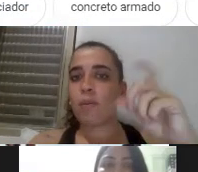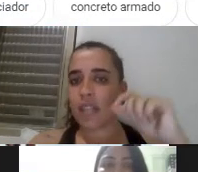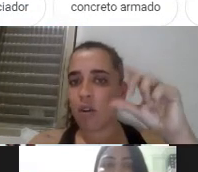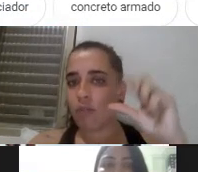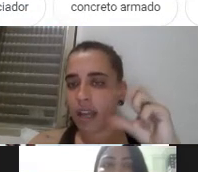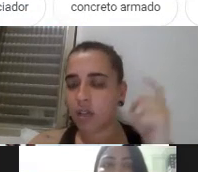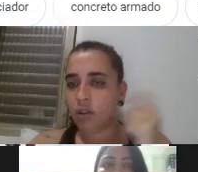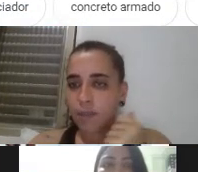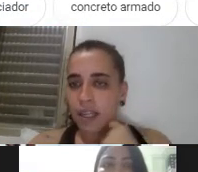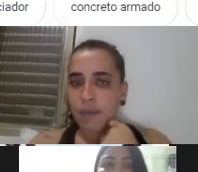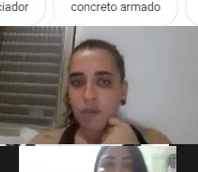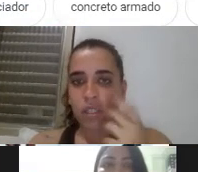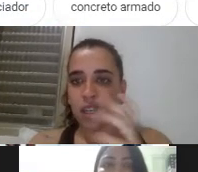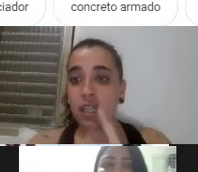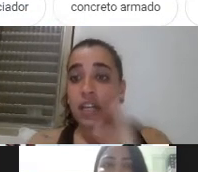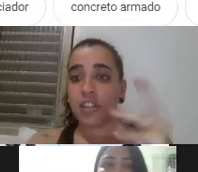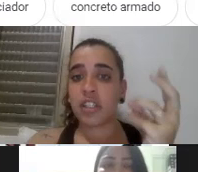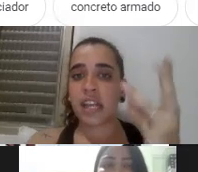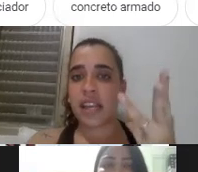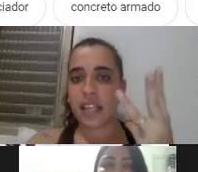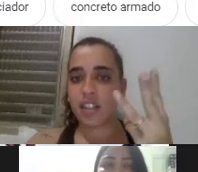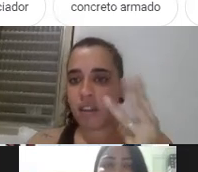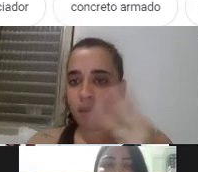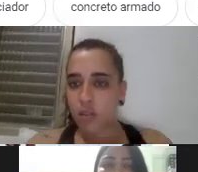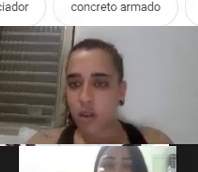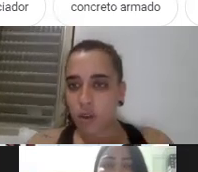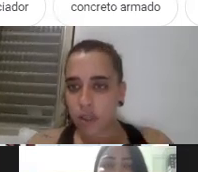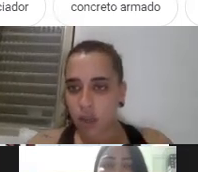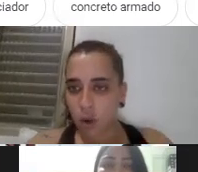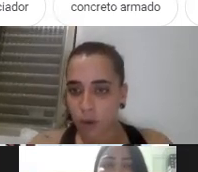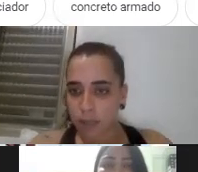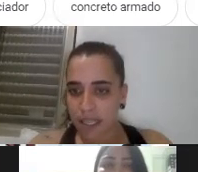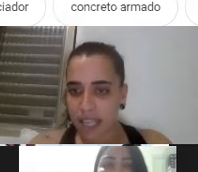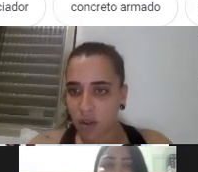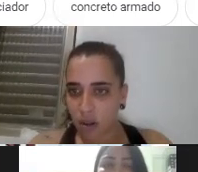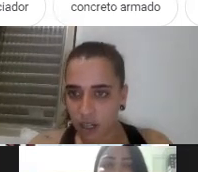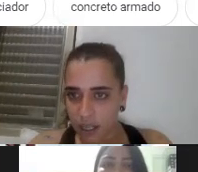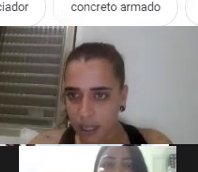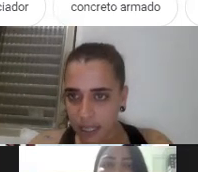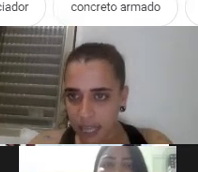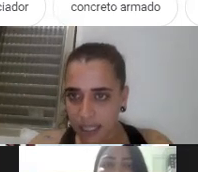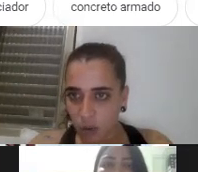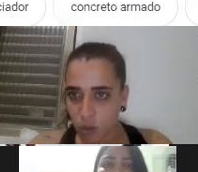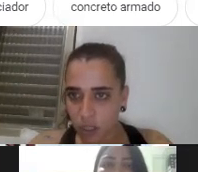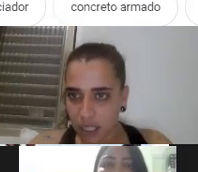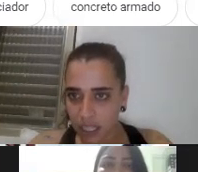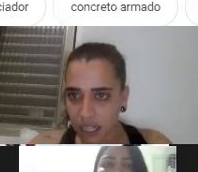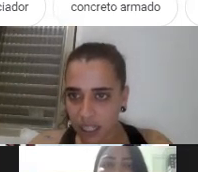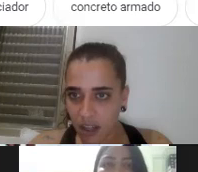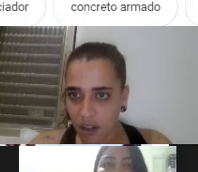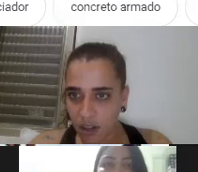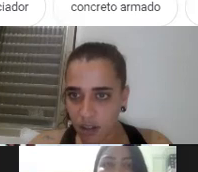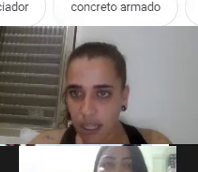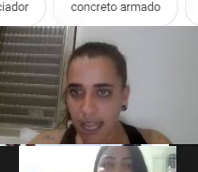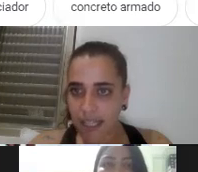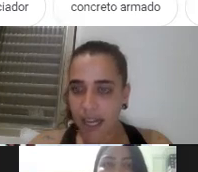comprimento nominal, que foi aquilo que eu expliquei para vocês, de 3 centímetros, você compra um espaçador que essa alturinha dele